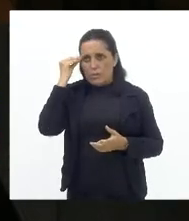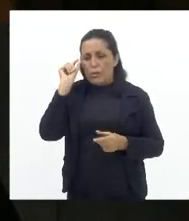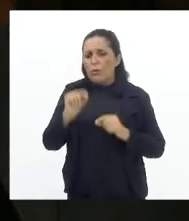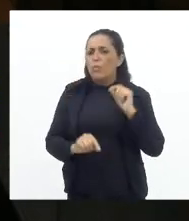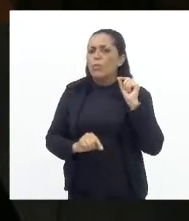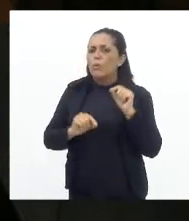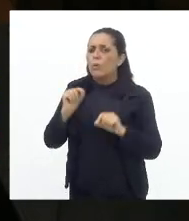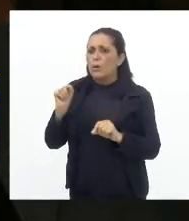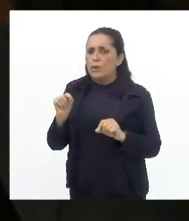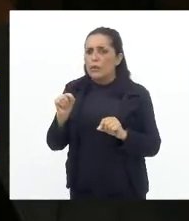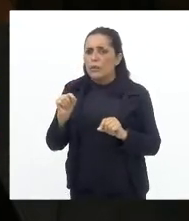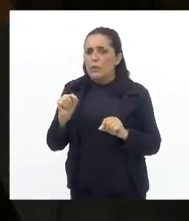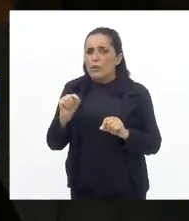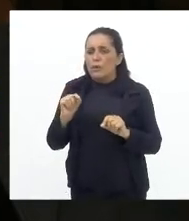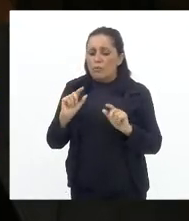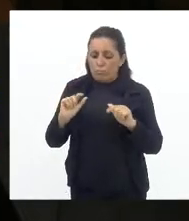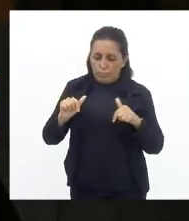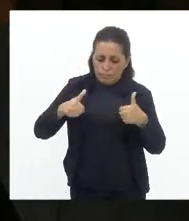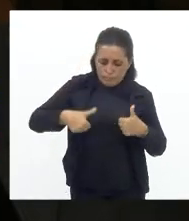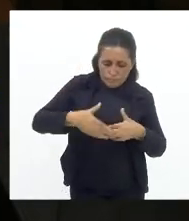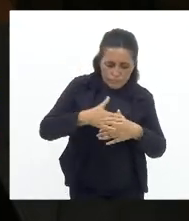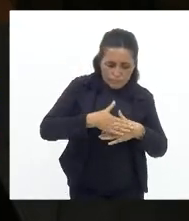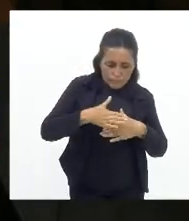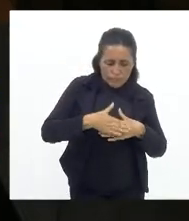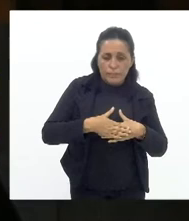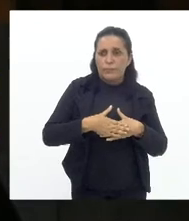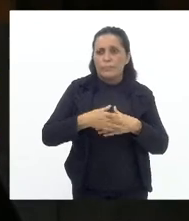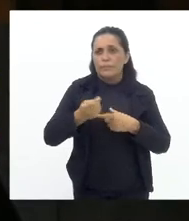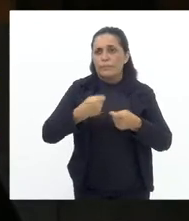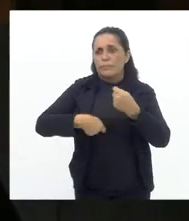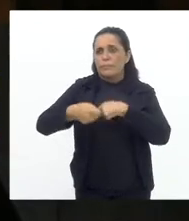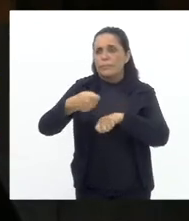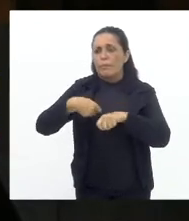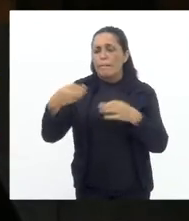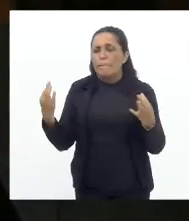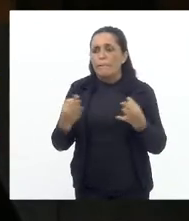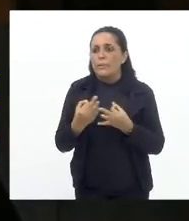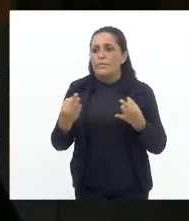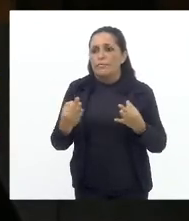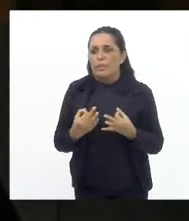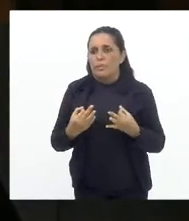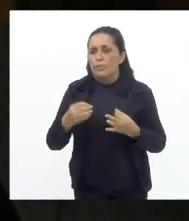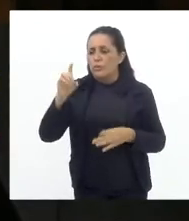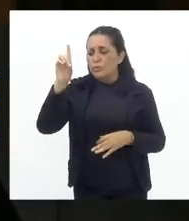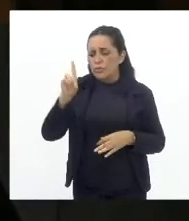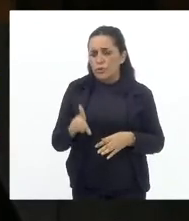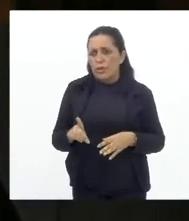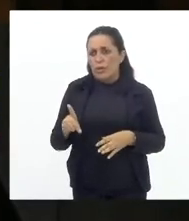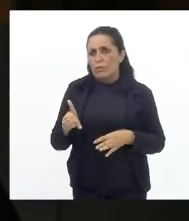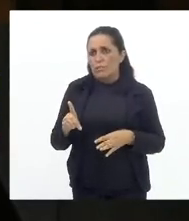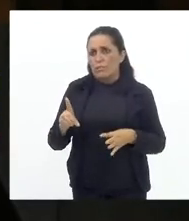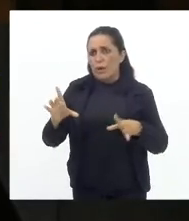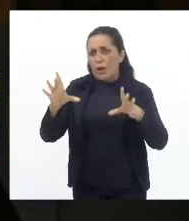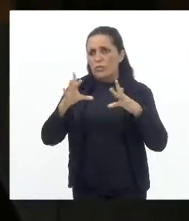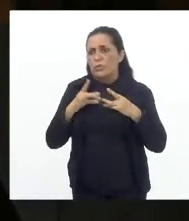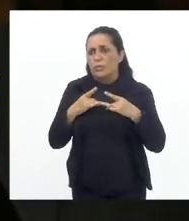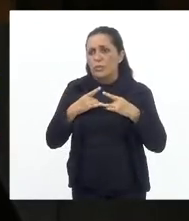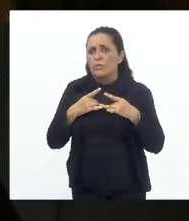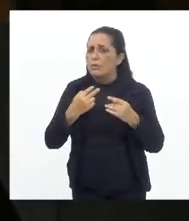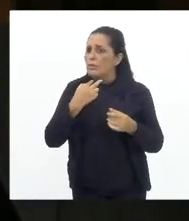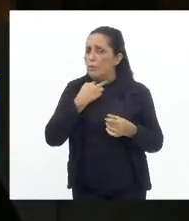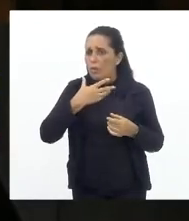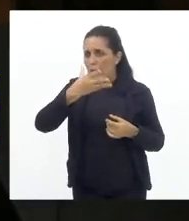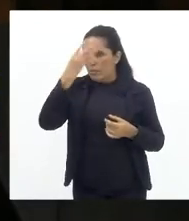net azul o ato administrativo Prefeito né a coisa julgada eo direito adquirido para a gente não pode